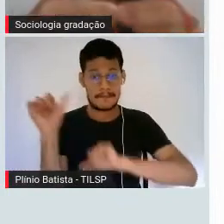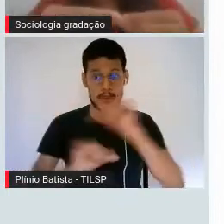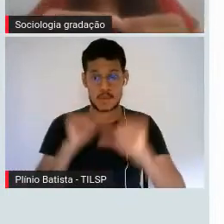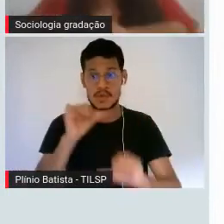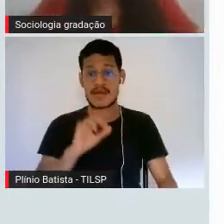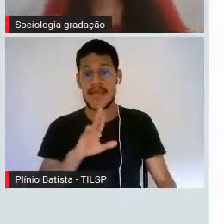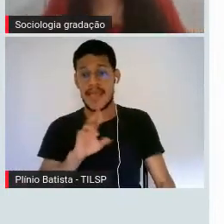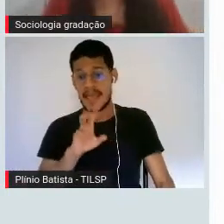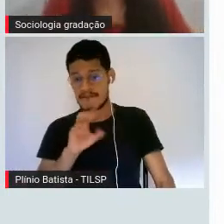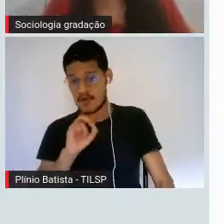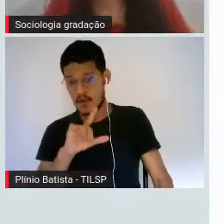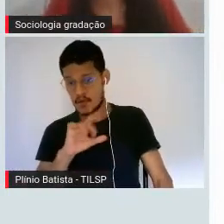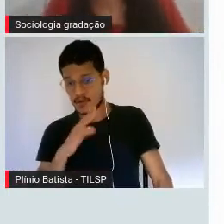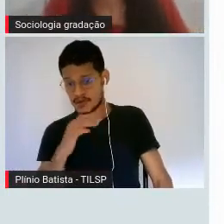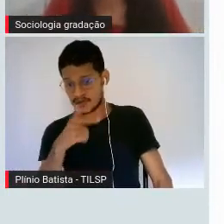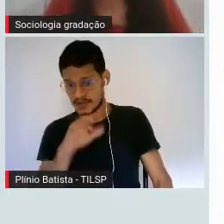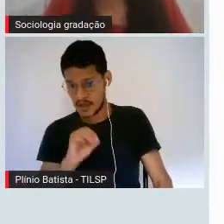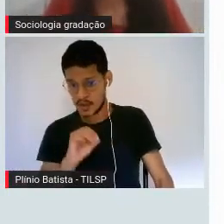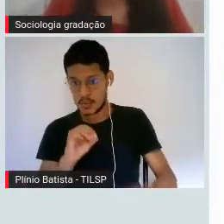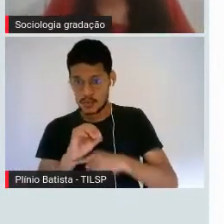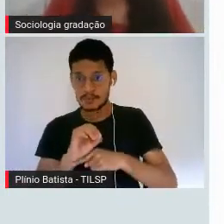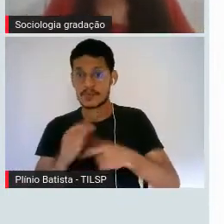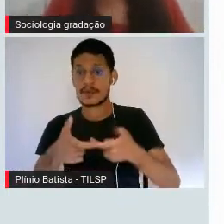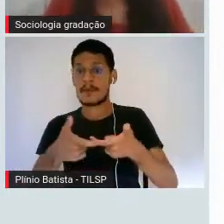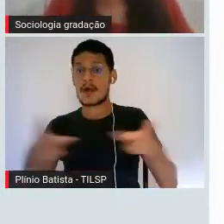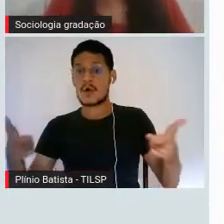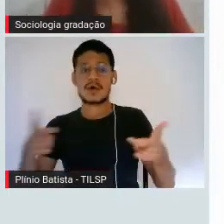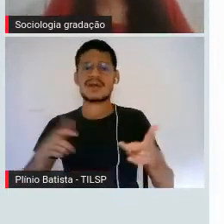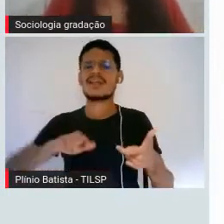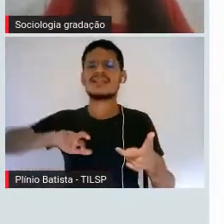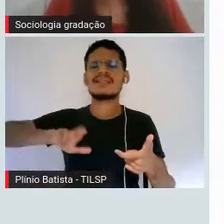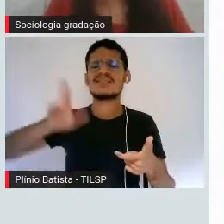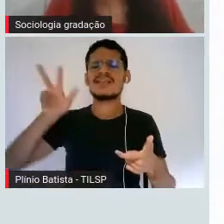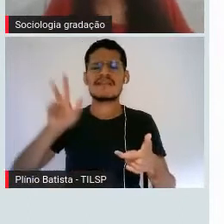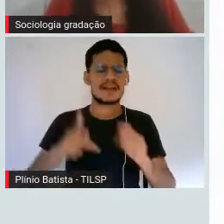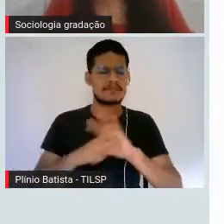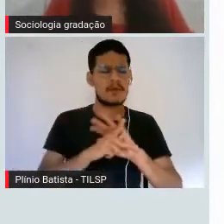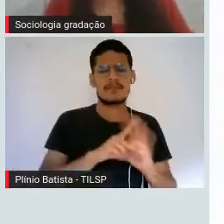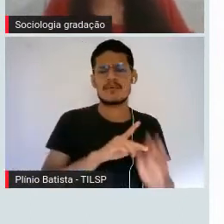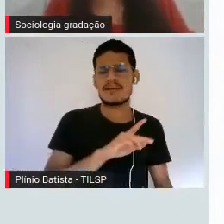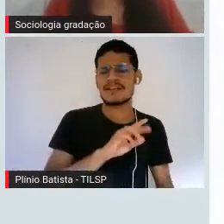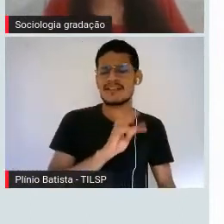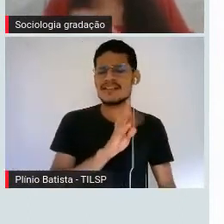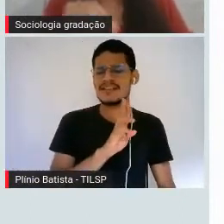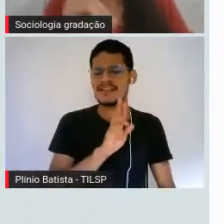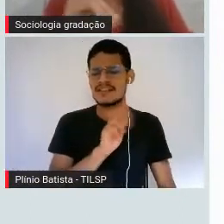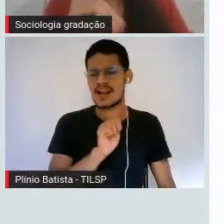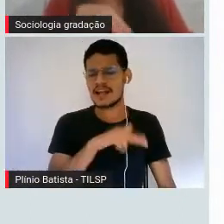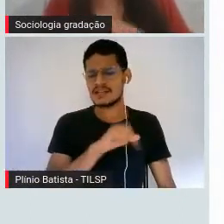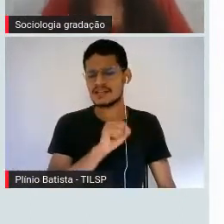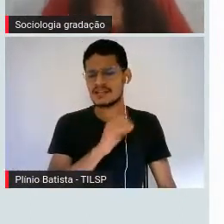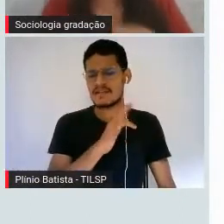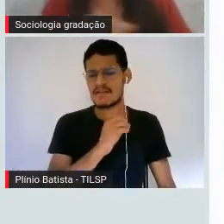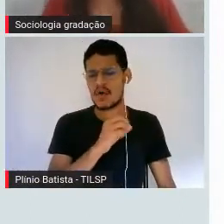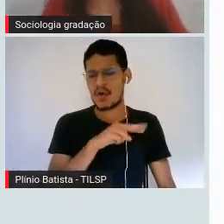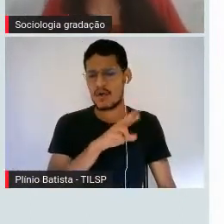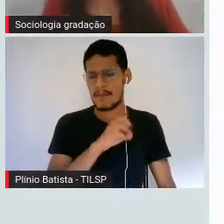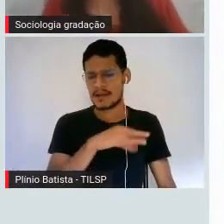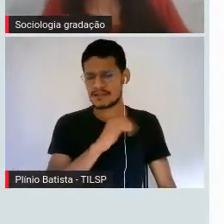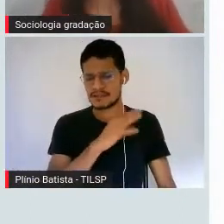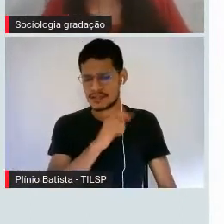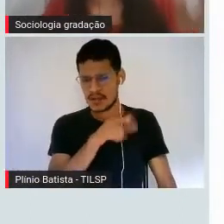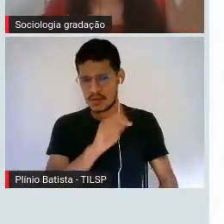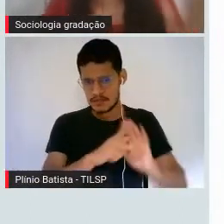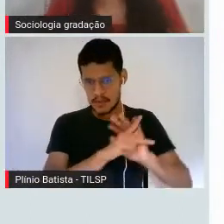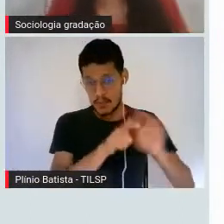transformação local, menor. Então, Saint-Simon tem um objetivo que nunca deixou de